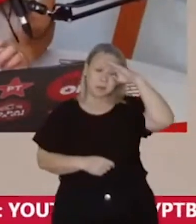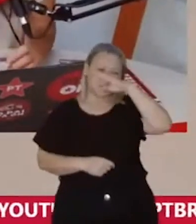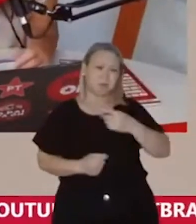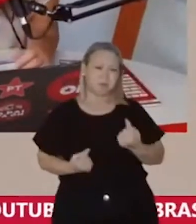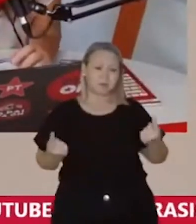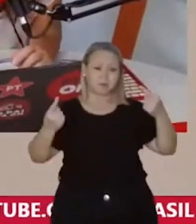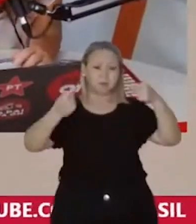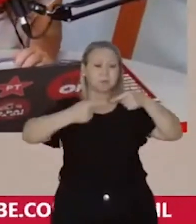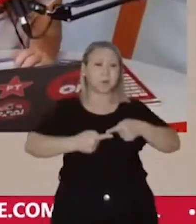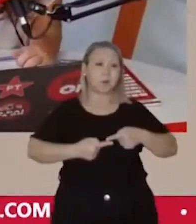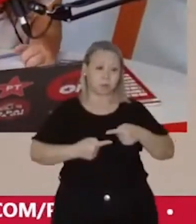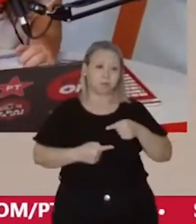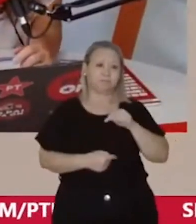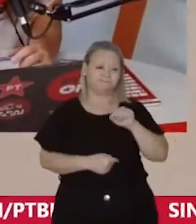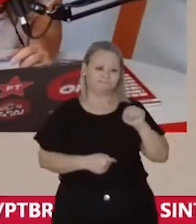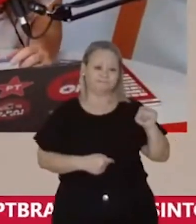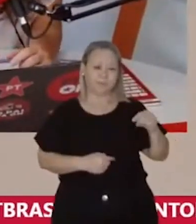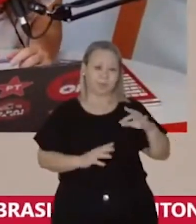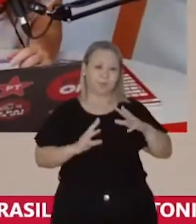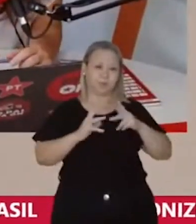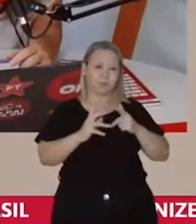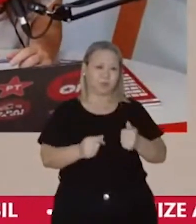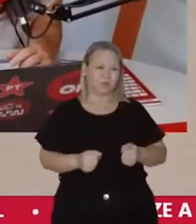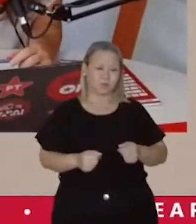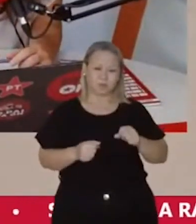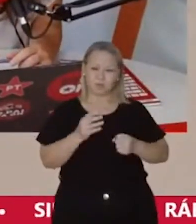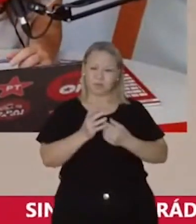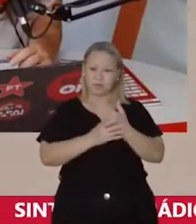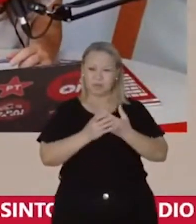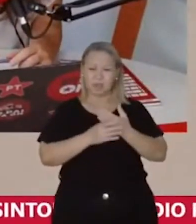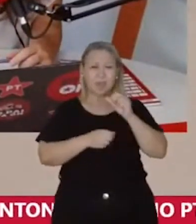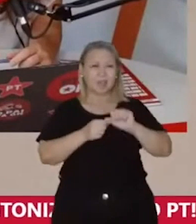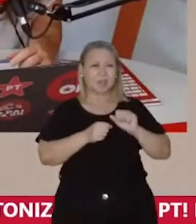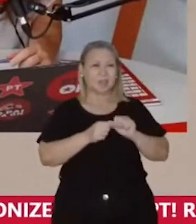ao oposto disso. Ele causa muito má impressão